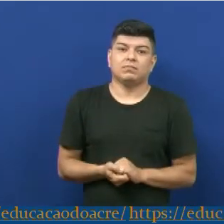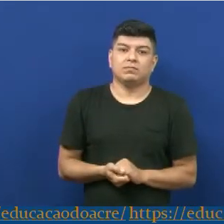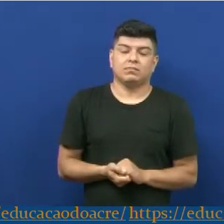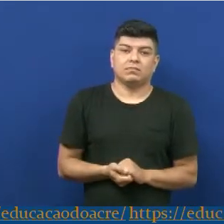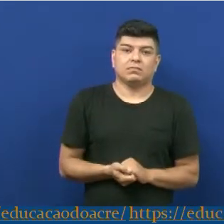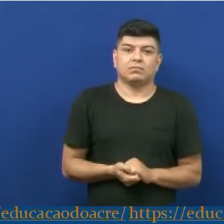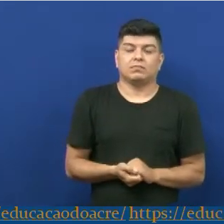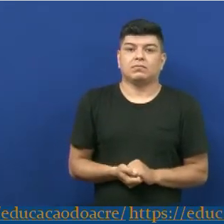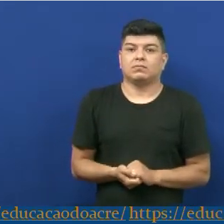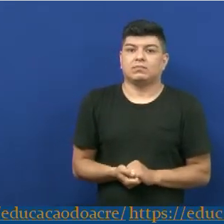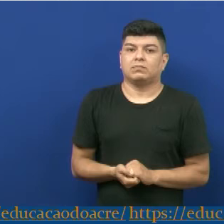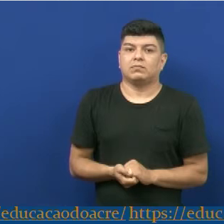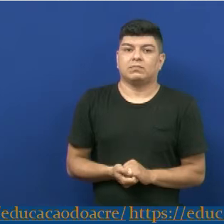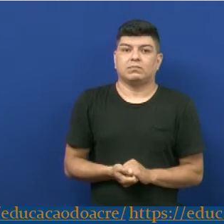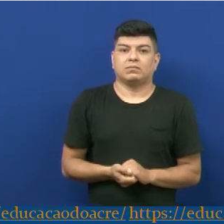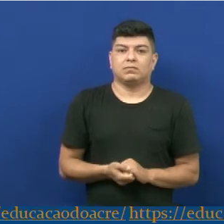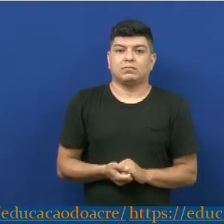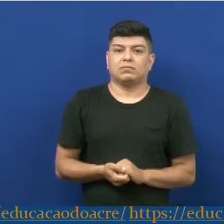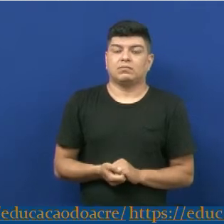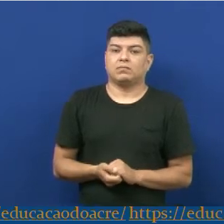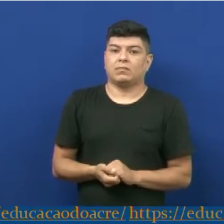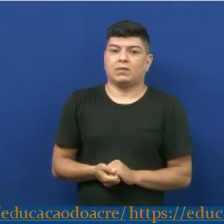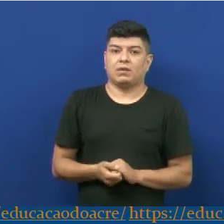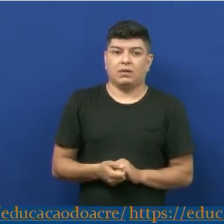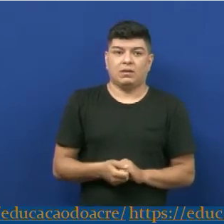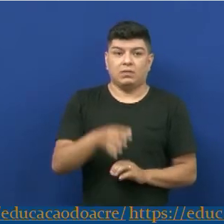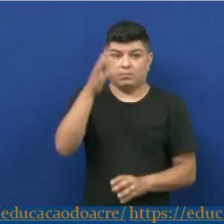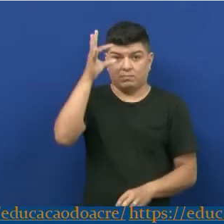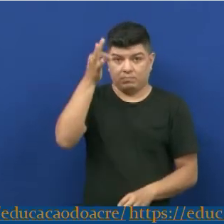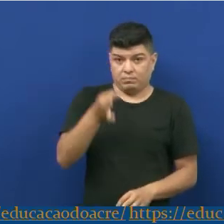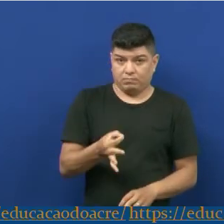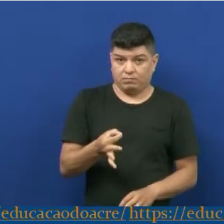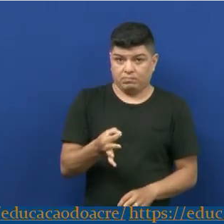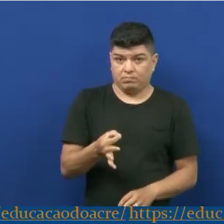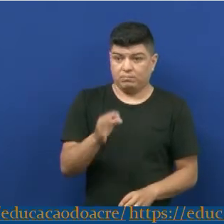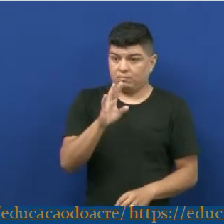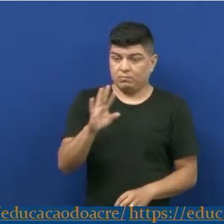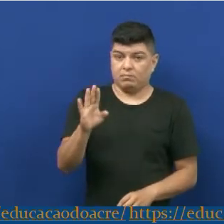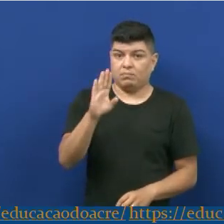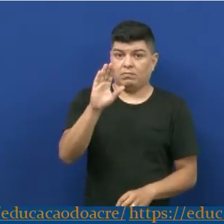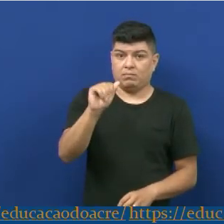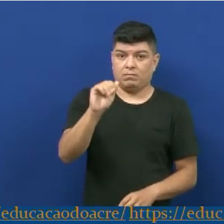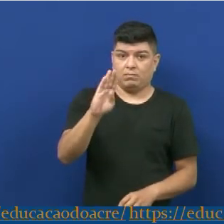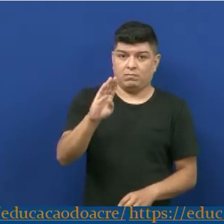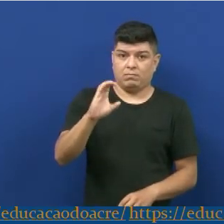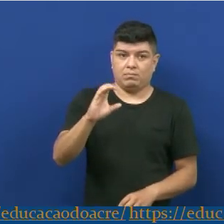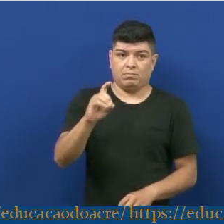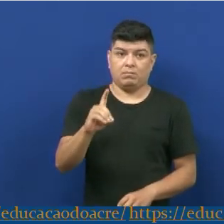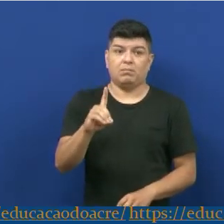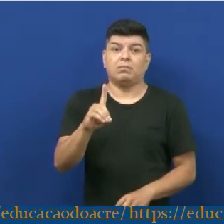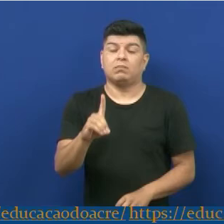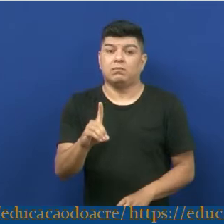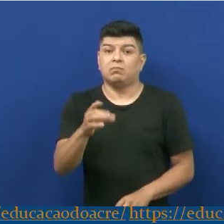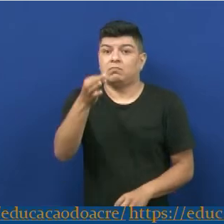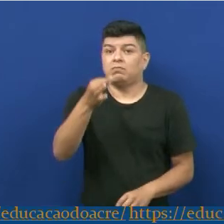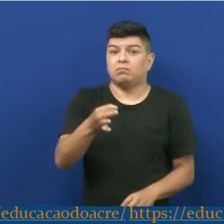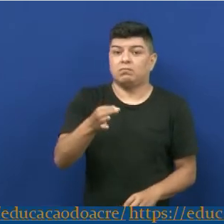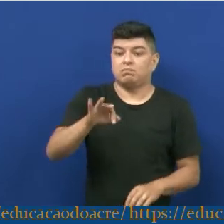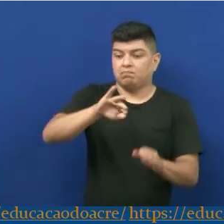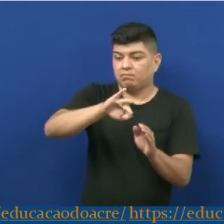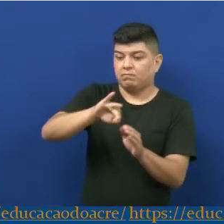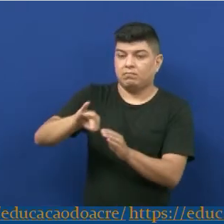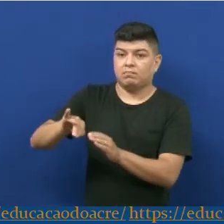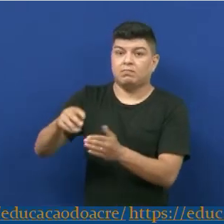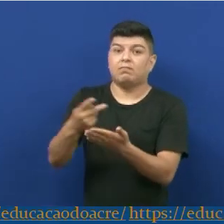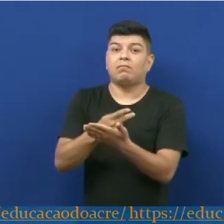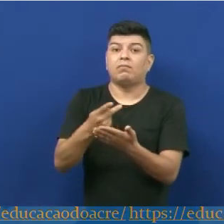caso, então, para a gente ter certeza das alternativas, da alternativa certa, a gente tem que eliminar todas as outras. E o